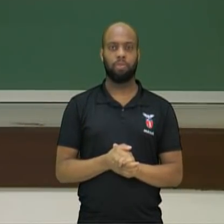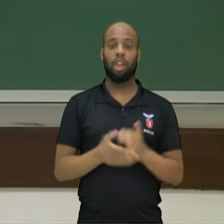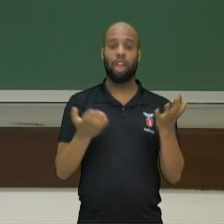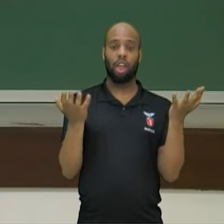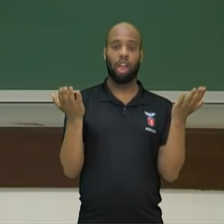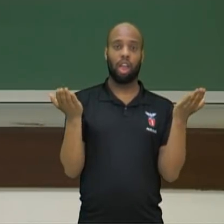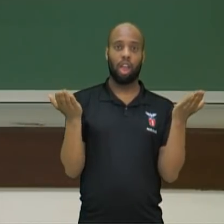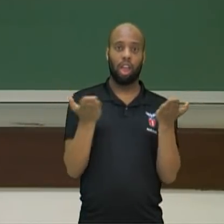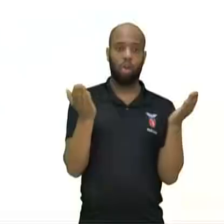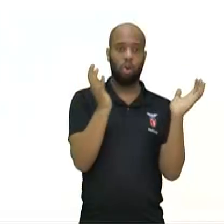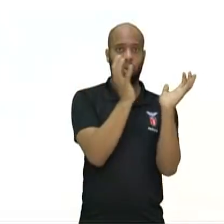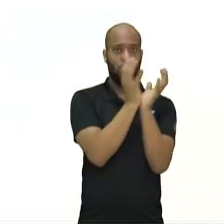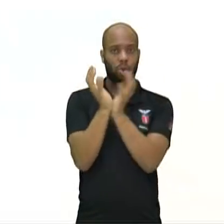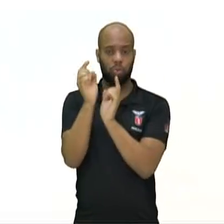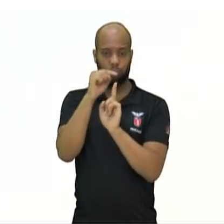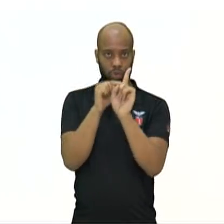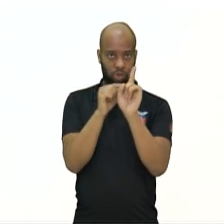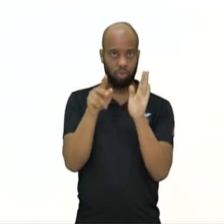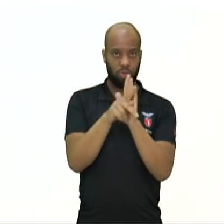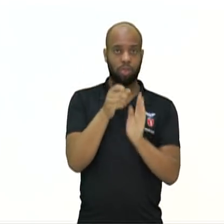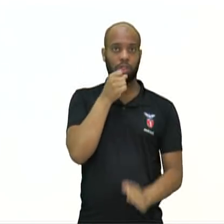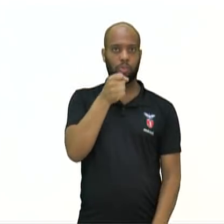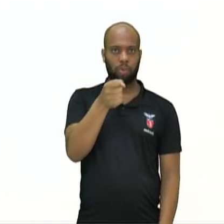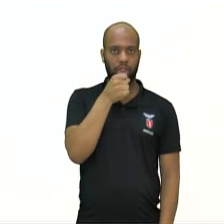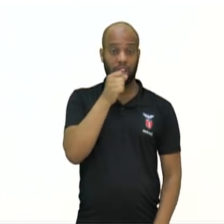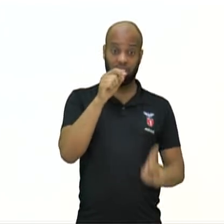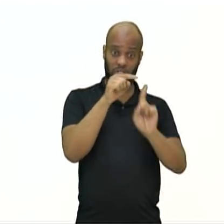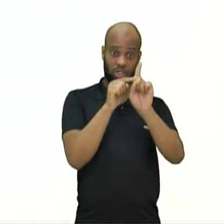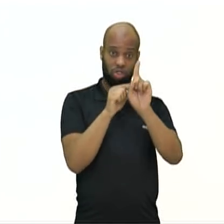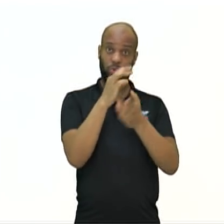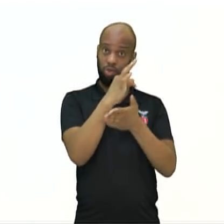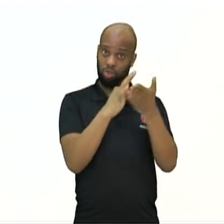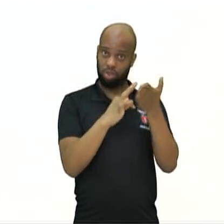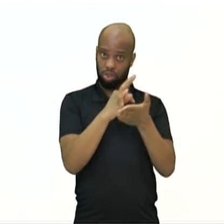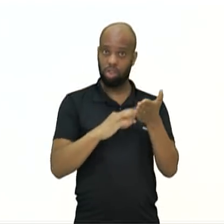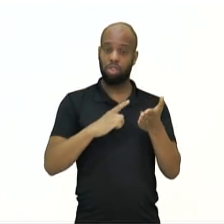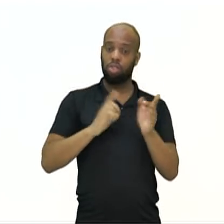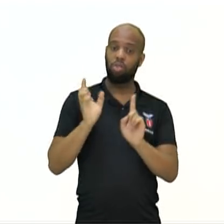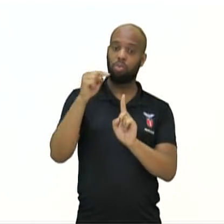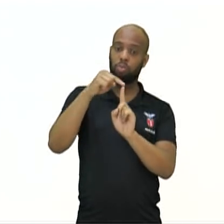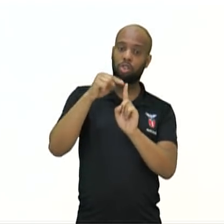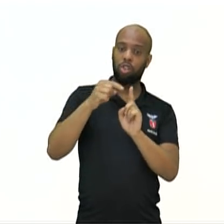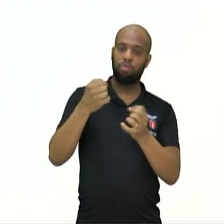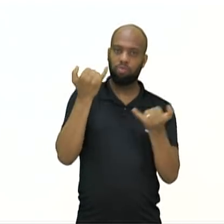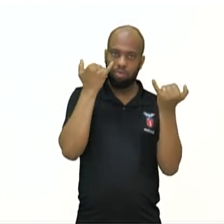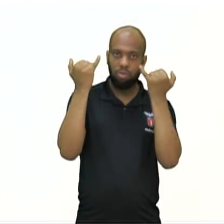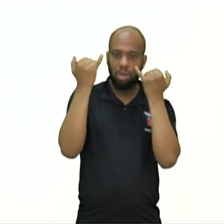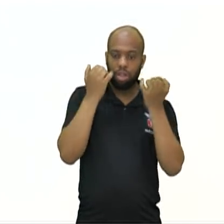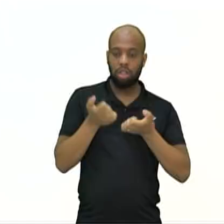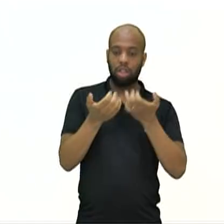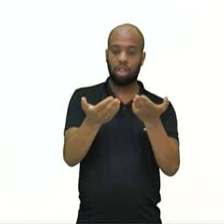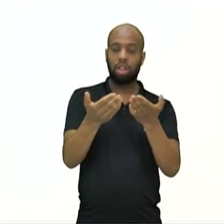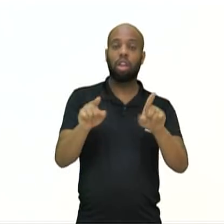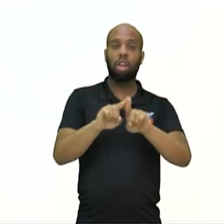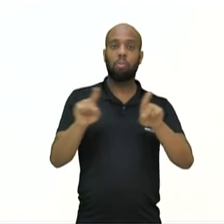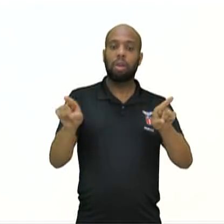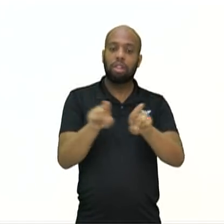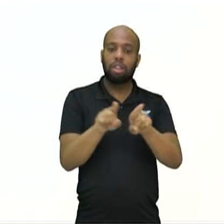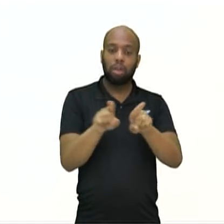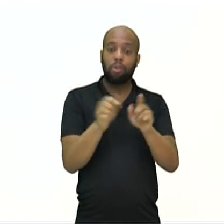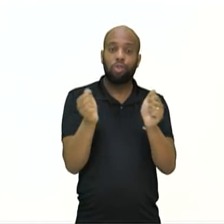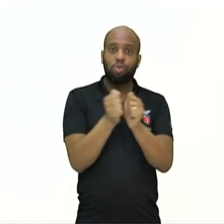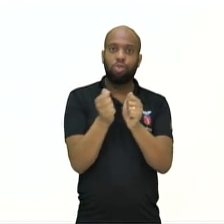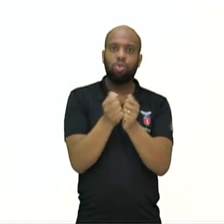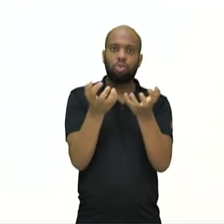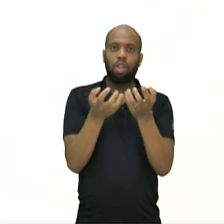Classificação da reportagem. A reportagem é um tipo de texto que tem o intuito de informar, ao mesmo tempo que